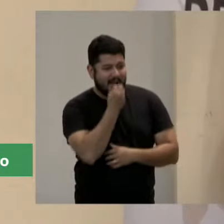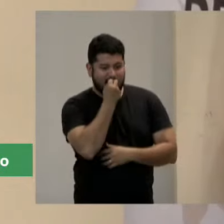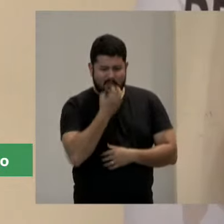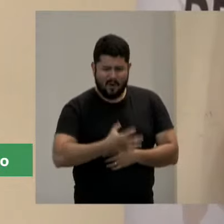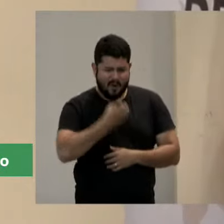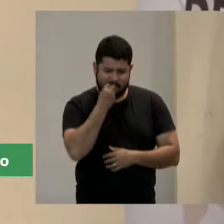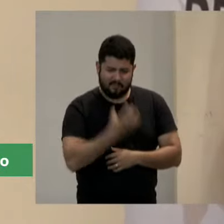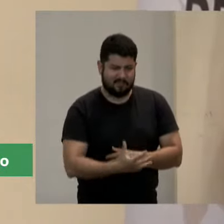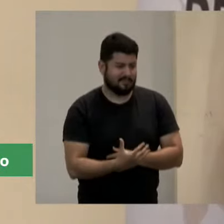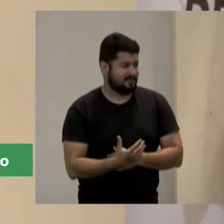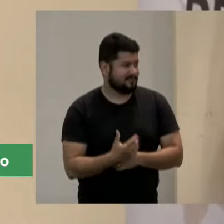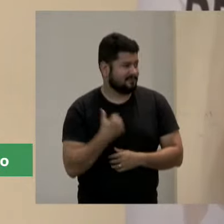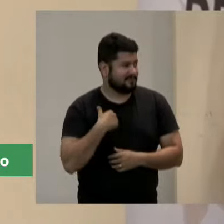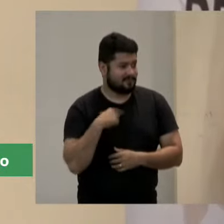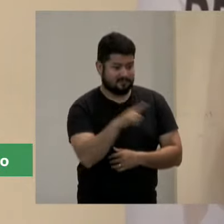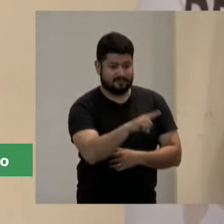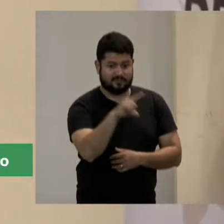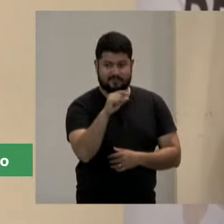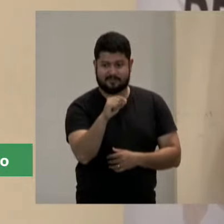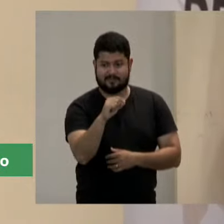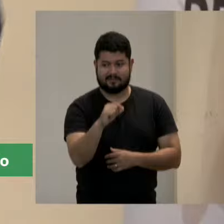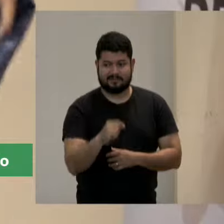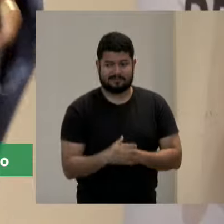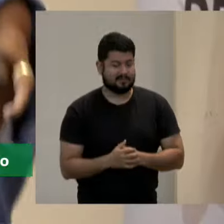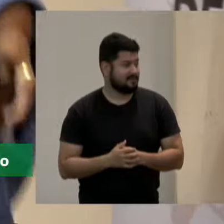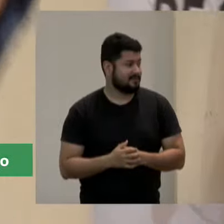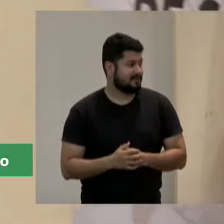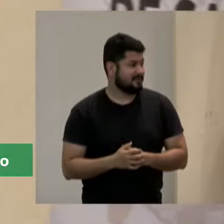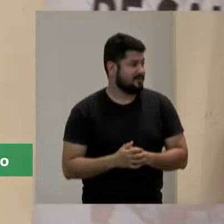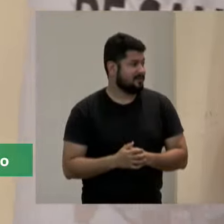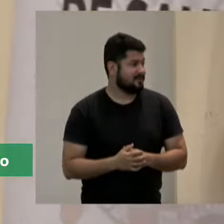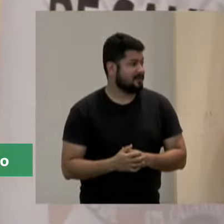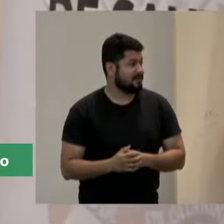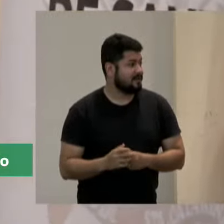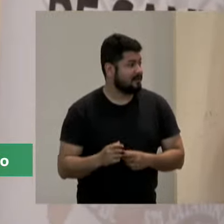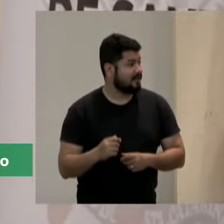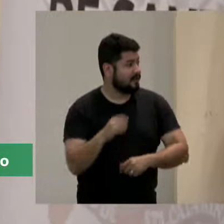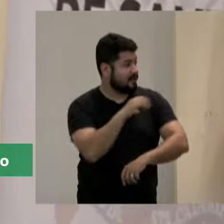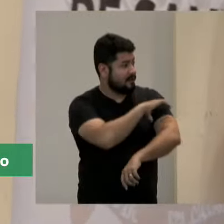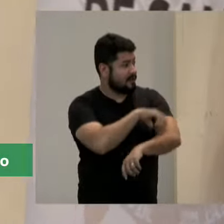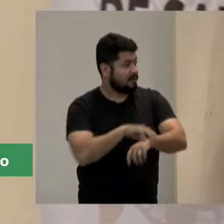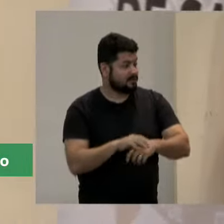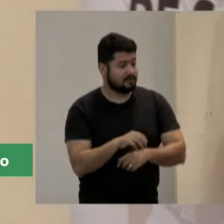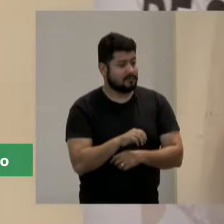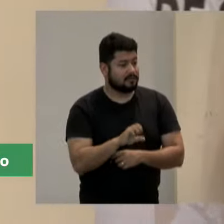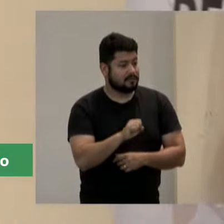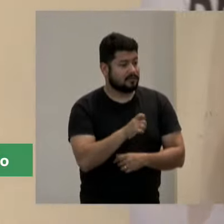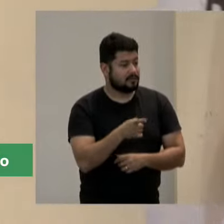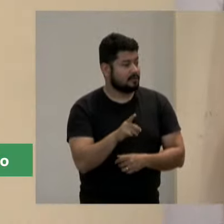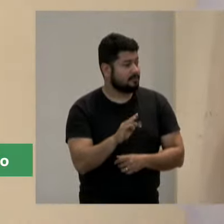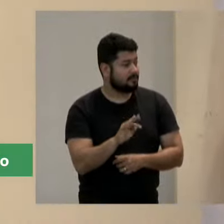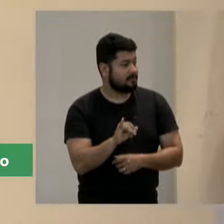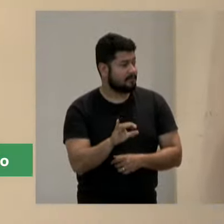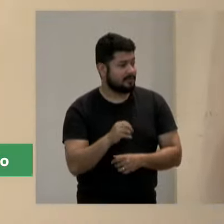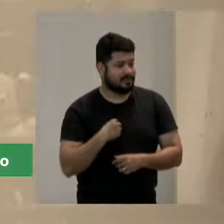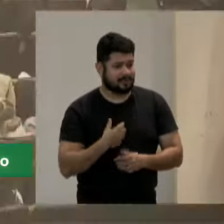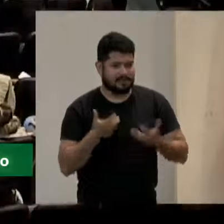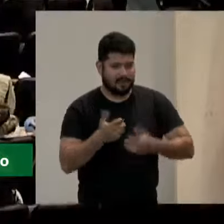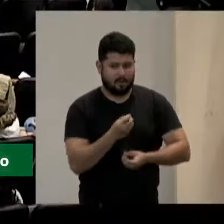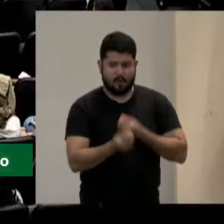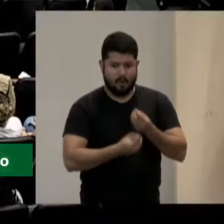fui selecionado. Aí eu fui colocar os braços e ele, Sebastião, como você quer os braços? Eu assim, eu quero bem, bem bombadinho.